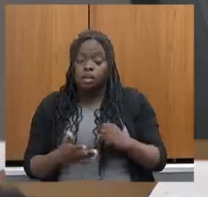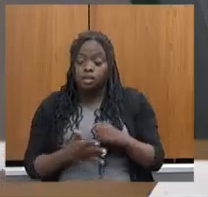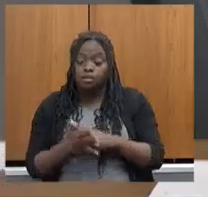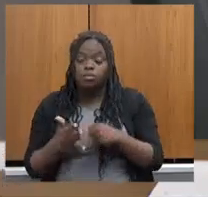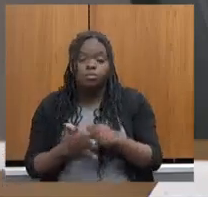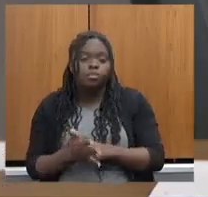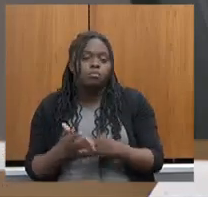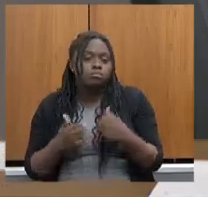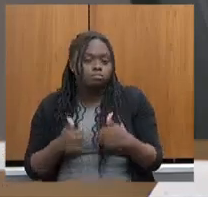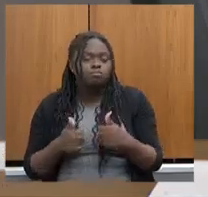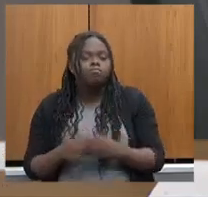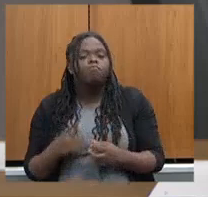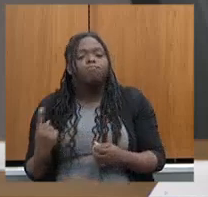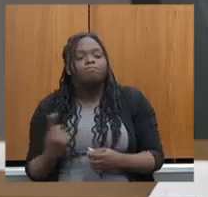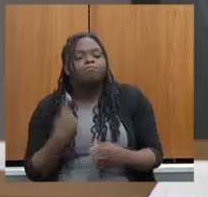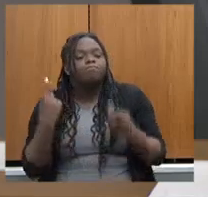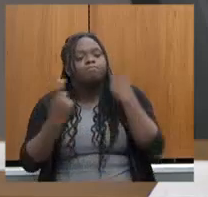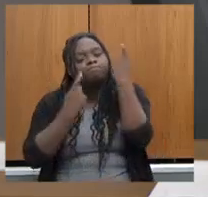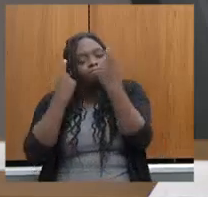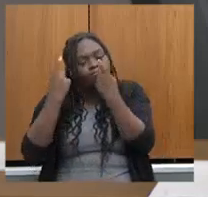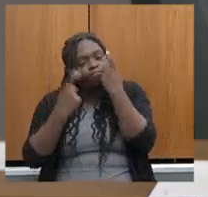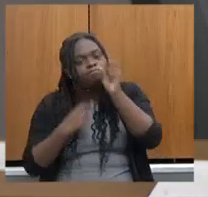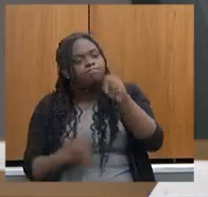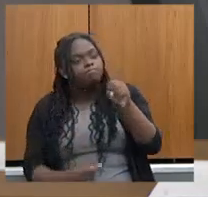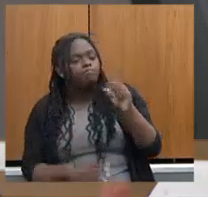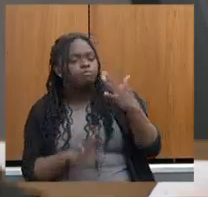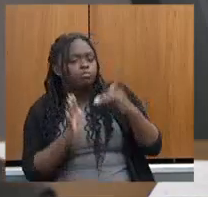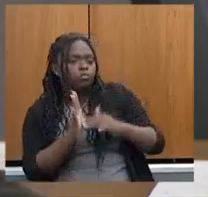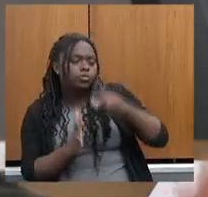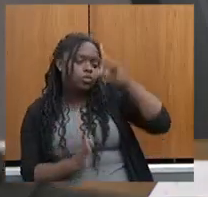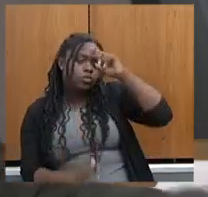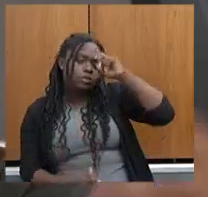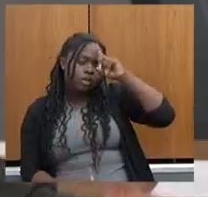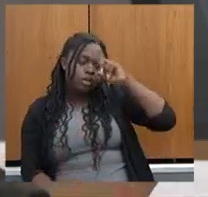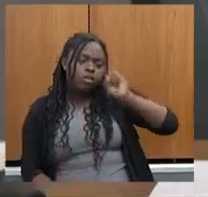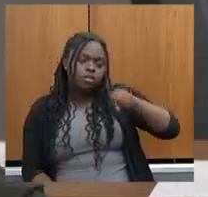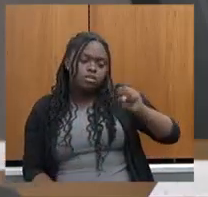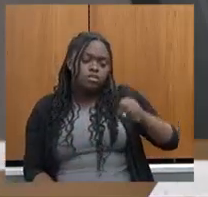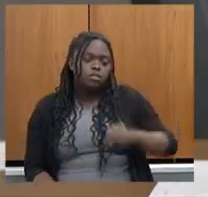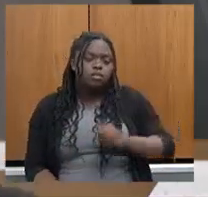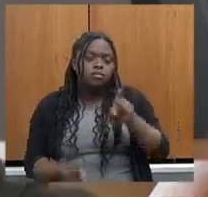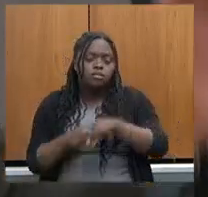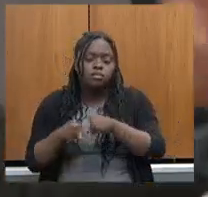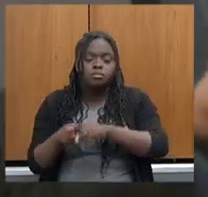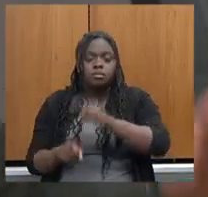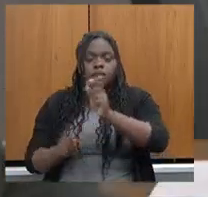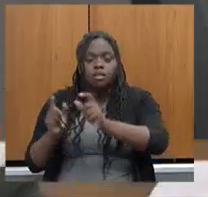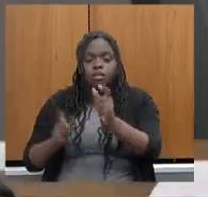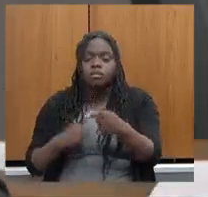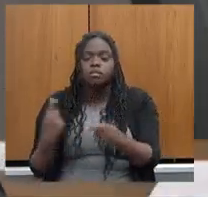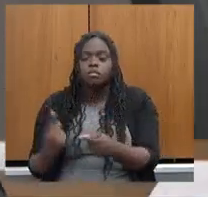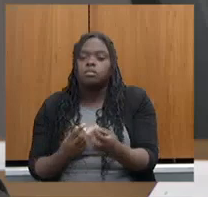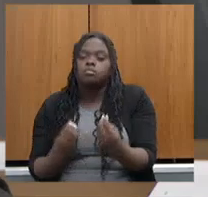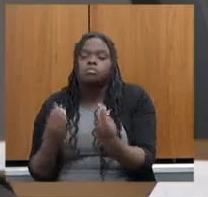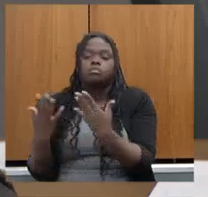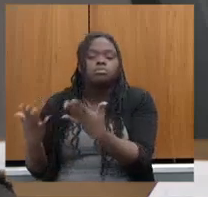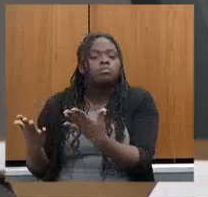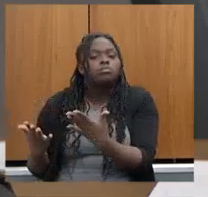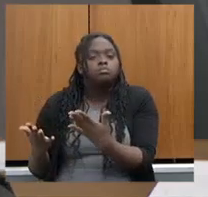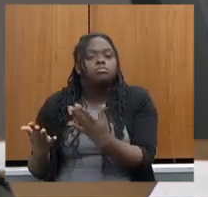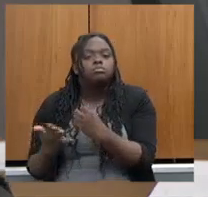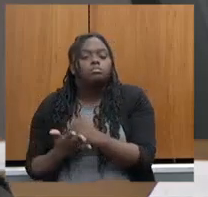ou seja Estamos preocupados com todos os hospitais e também aqueles em que nós levamos recurso Como por exemplo